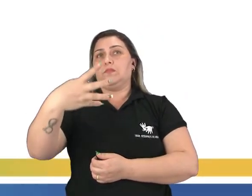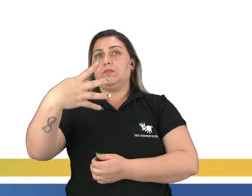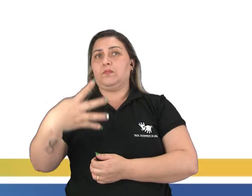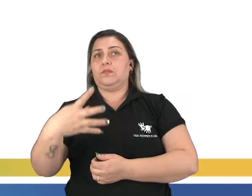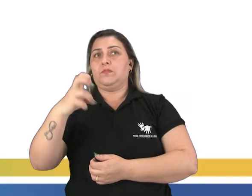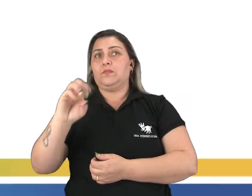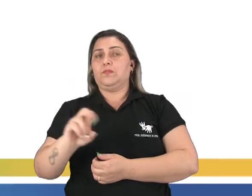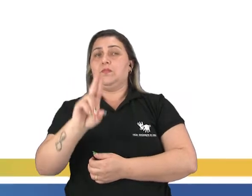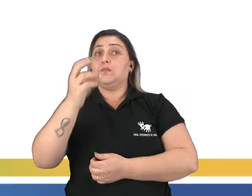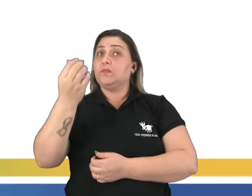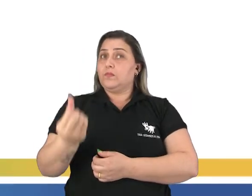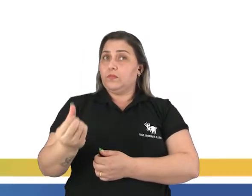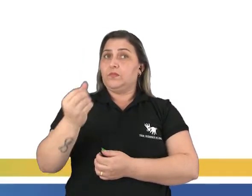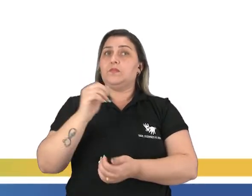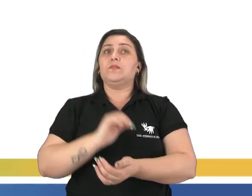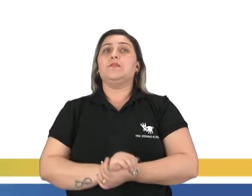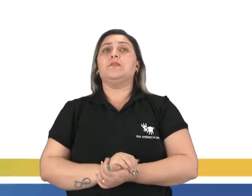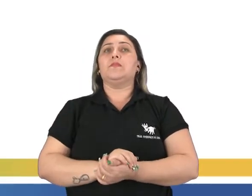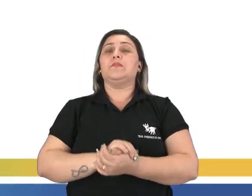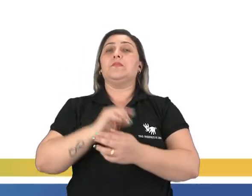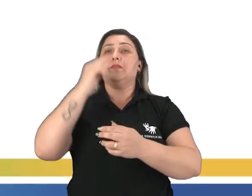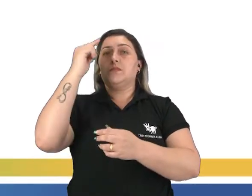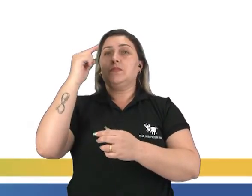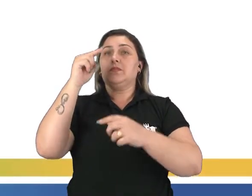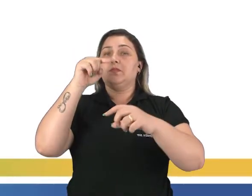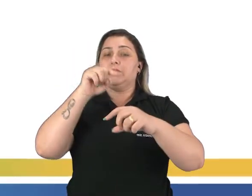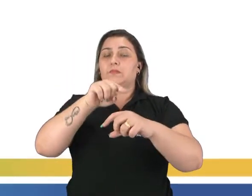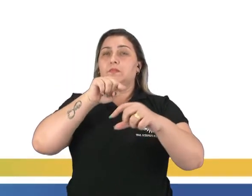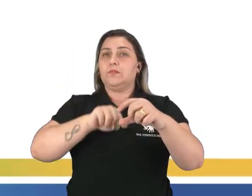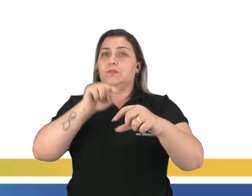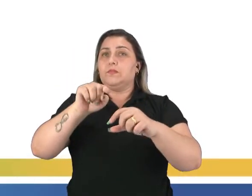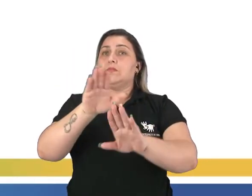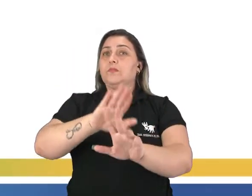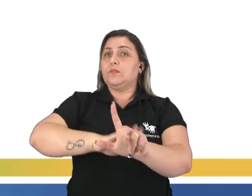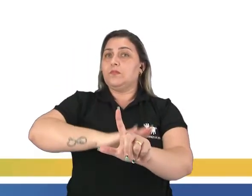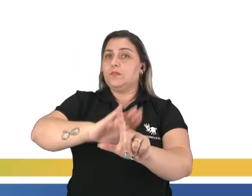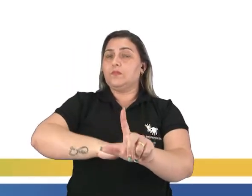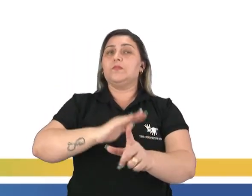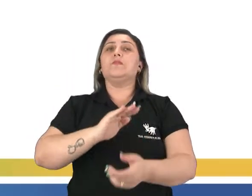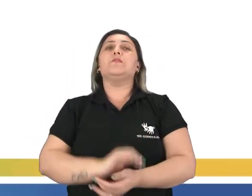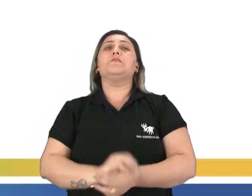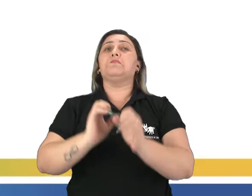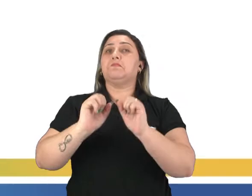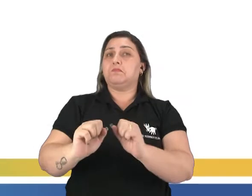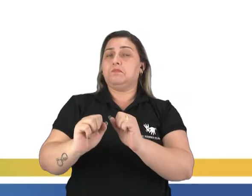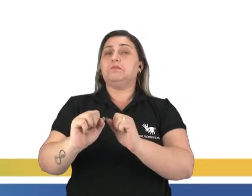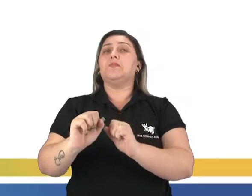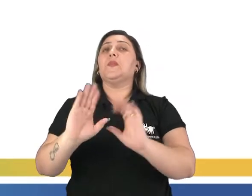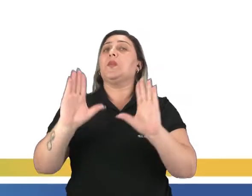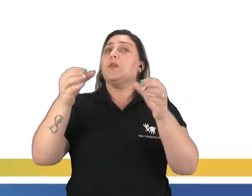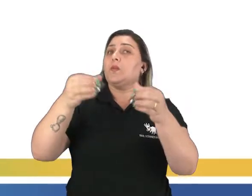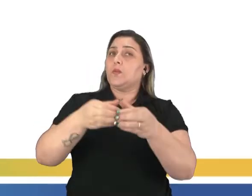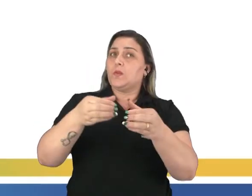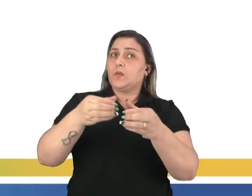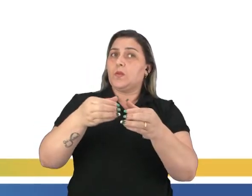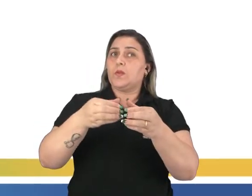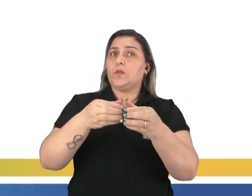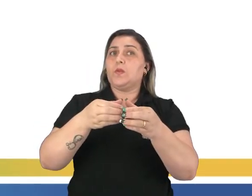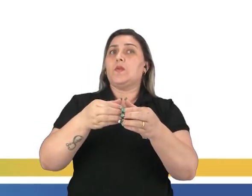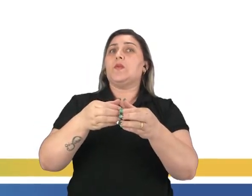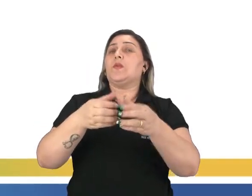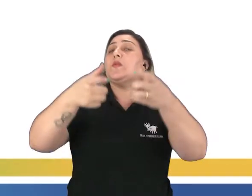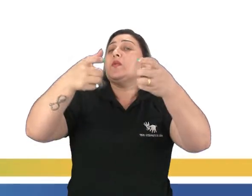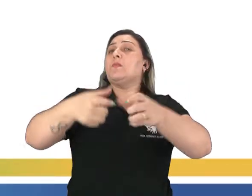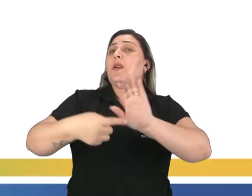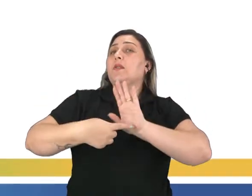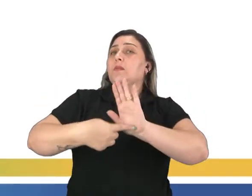2, 3, 4, 5 ou 6 em suas faces, né? Que são as faces dos dados. E podemos chamar esse conjunto, formado por todos os